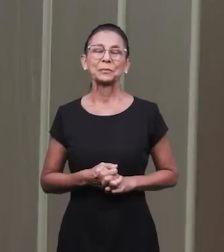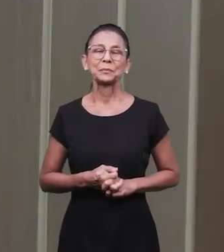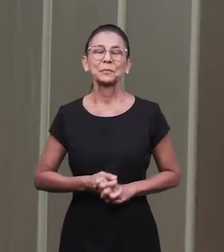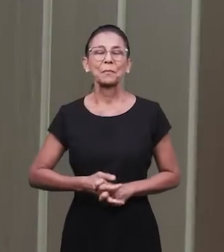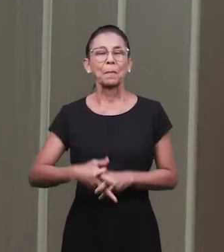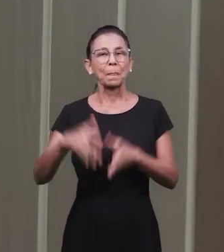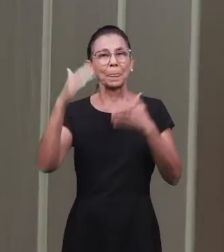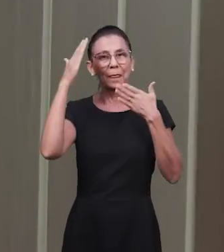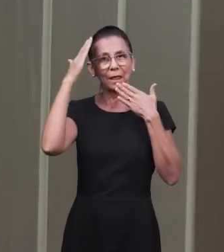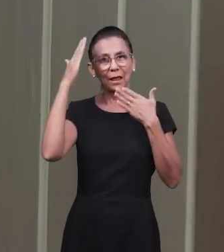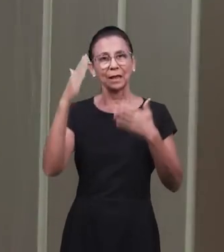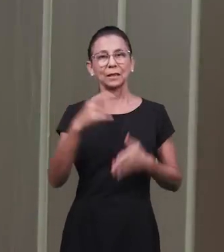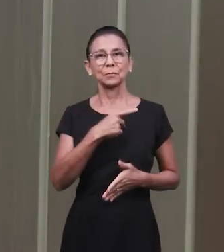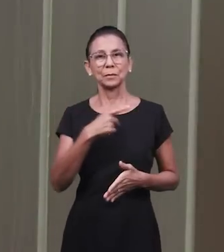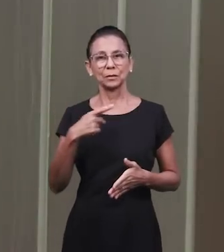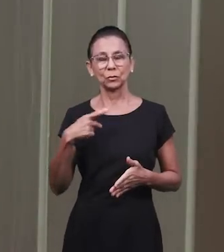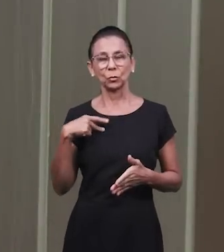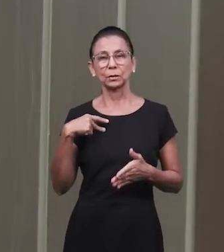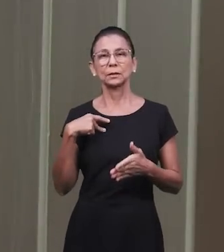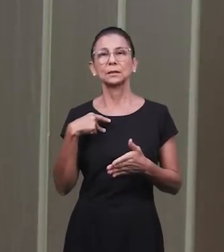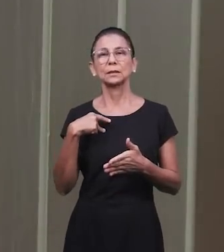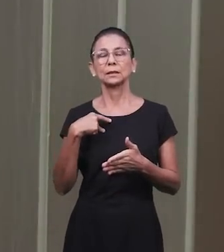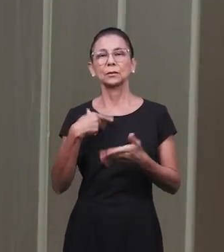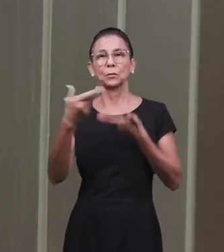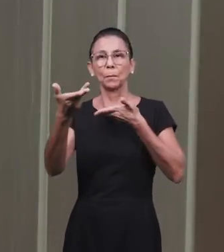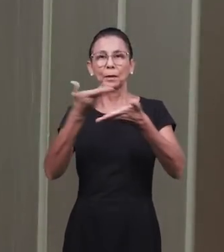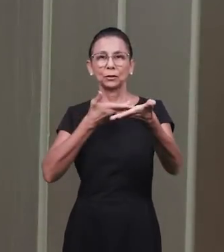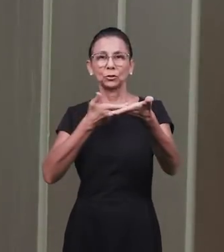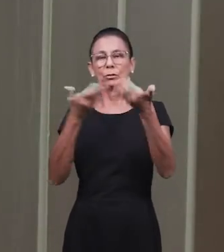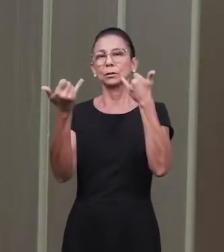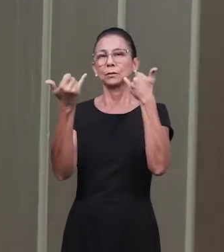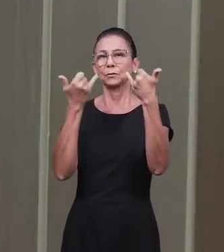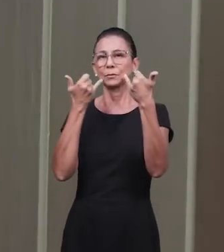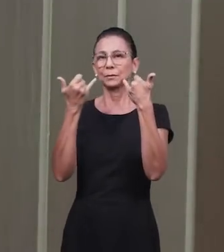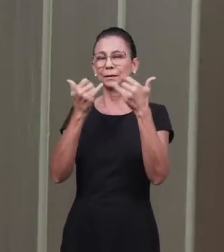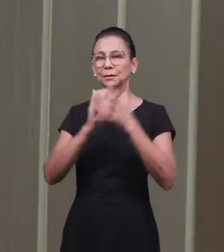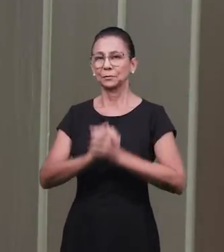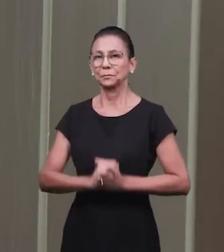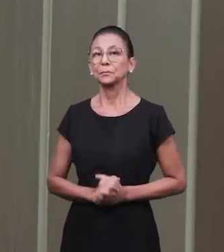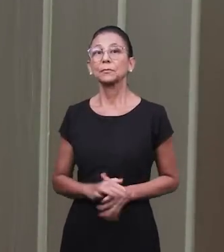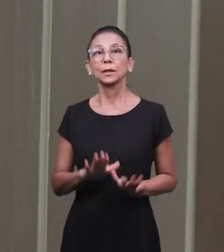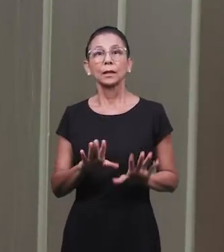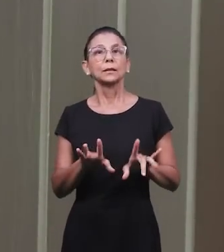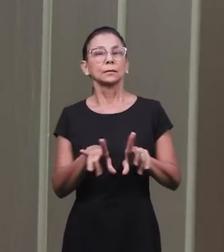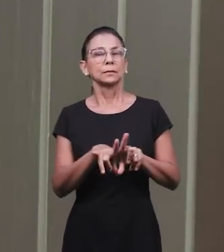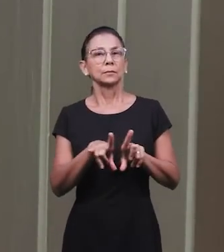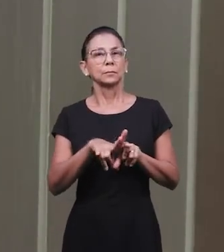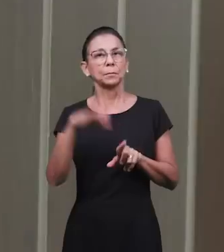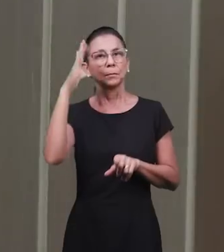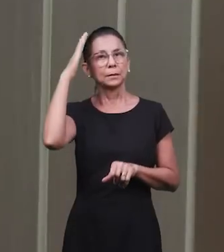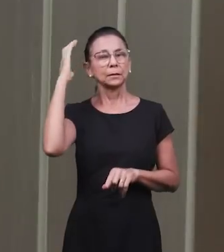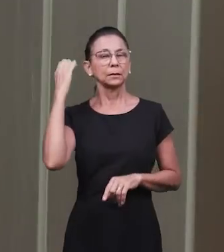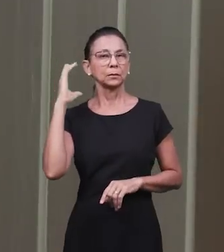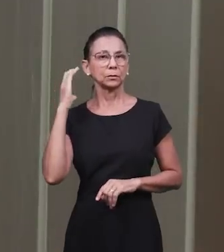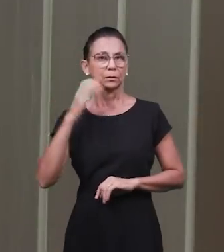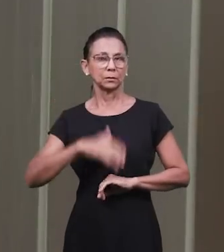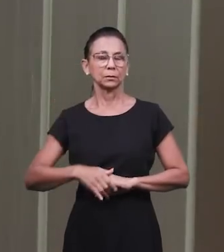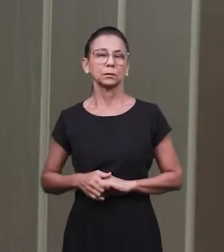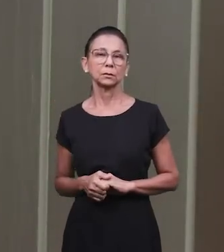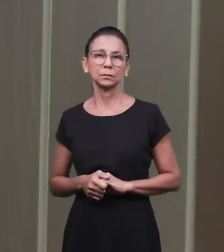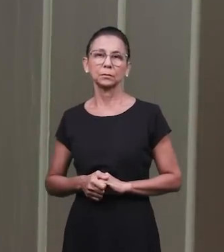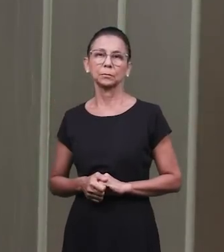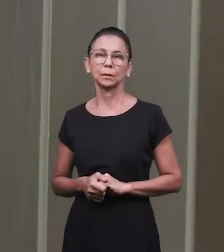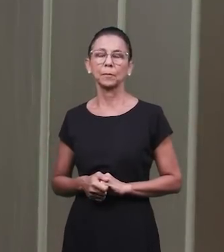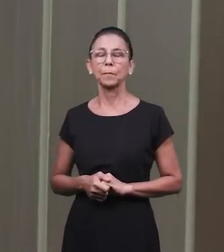passou todas essas informações. E olha só, andando pelo Manaim de Curitiba, encontramos o pastor Normando